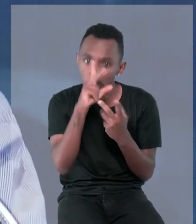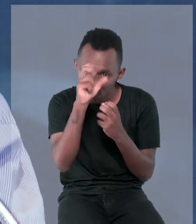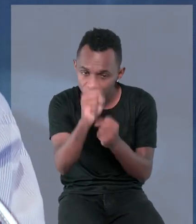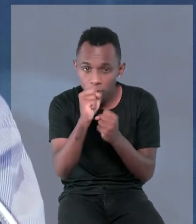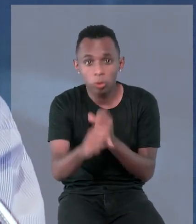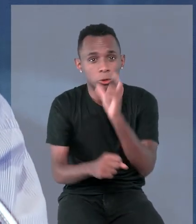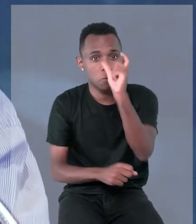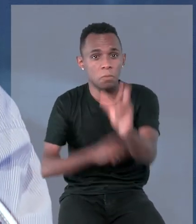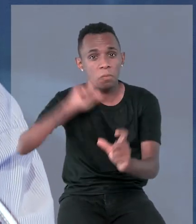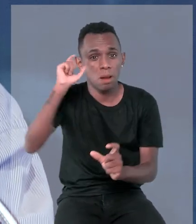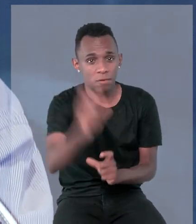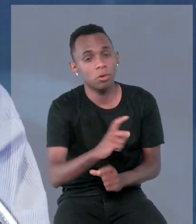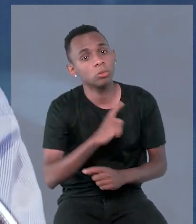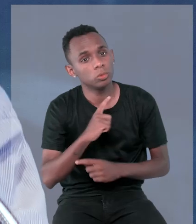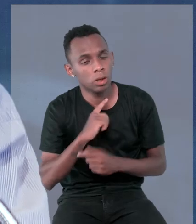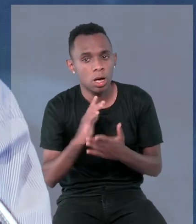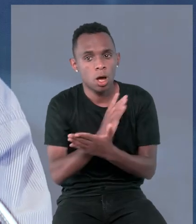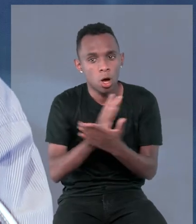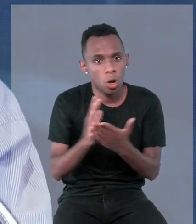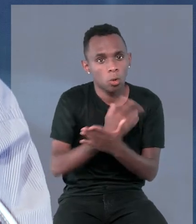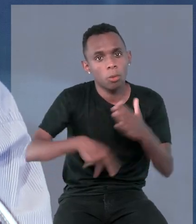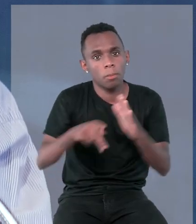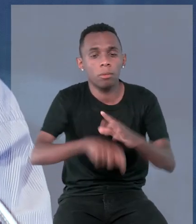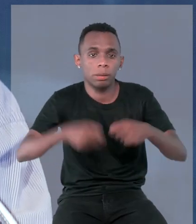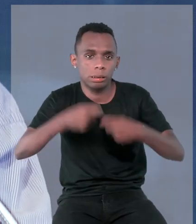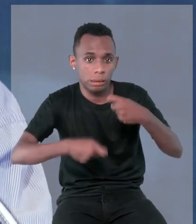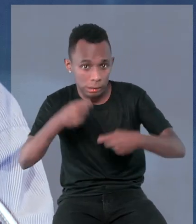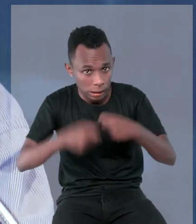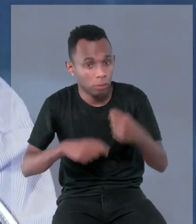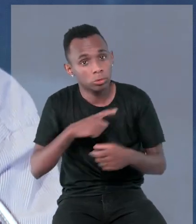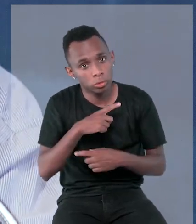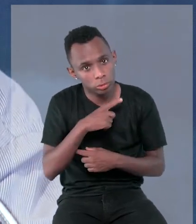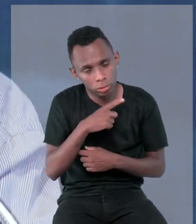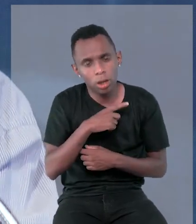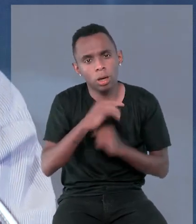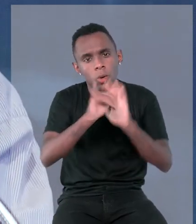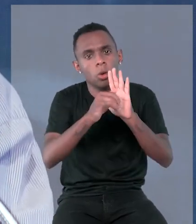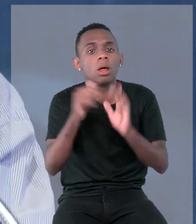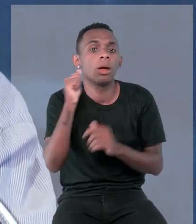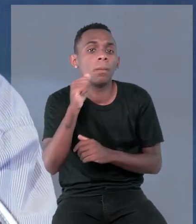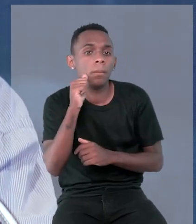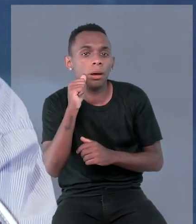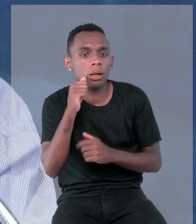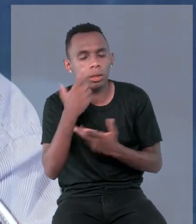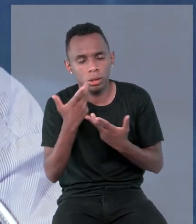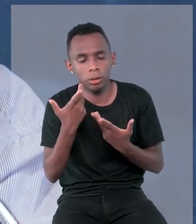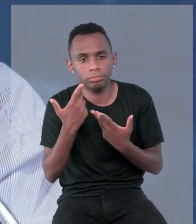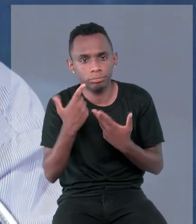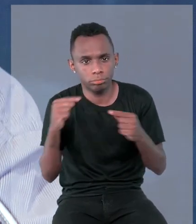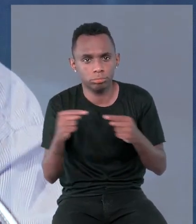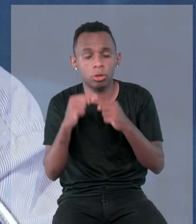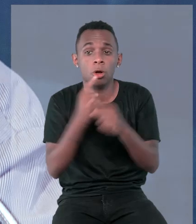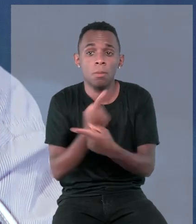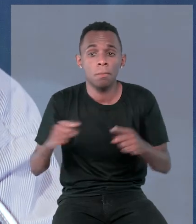muito termo chulo, muito palavrão, algumas cenas eróticas, né? E bem eróticas, né? Naquele conto da menina que tem nome de música.